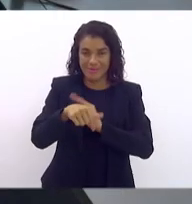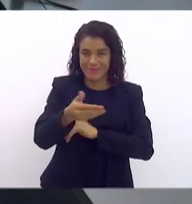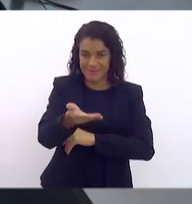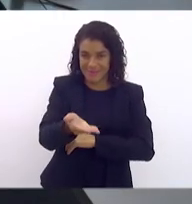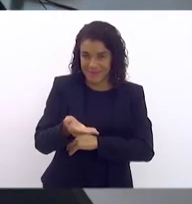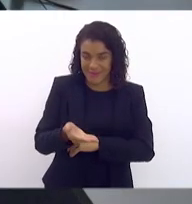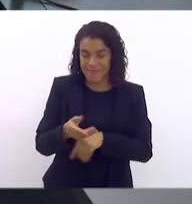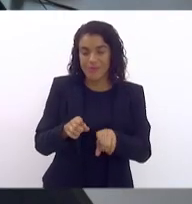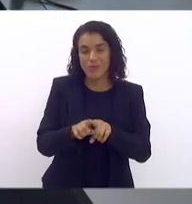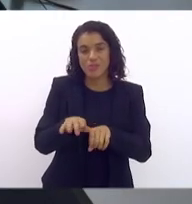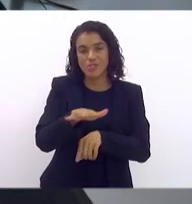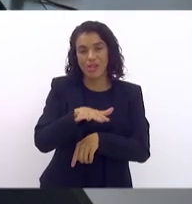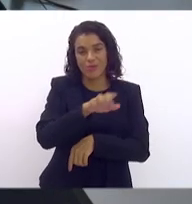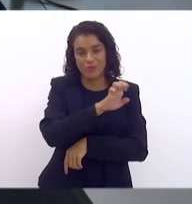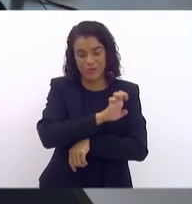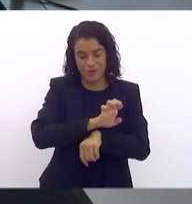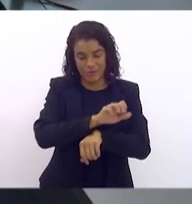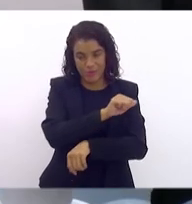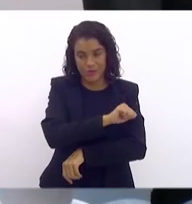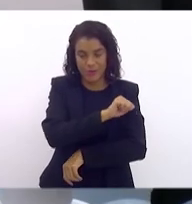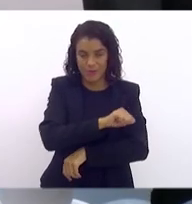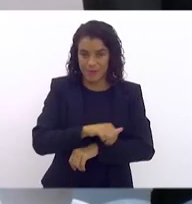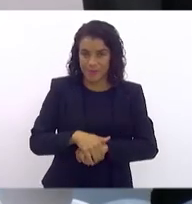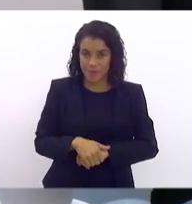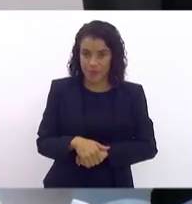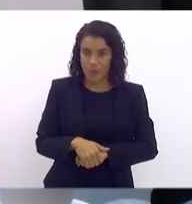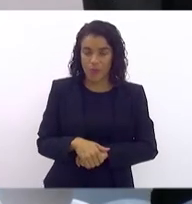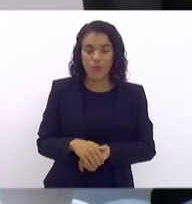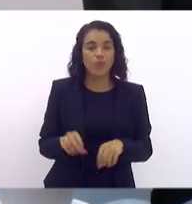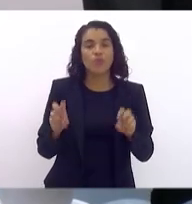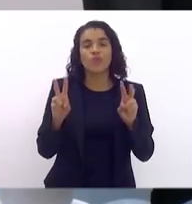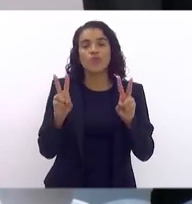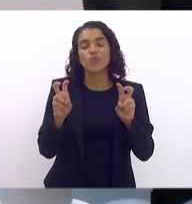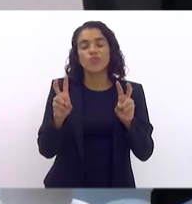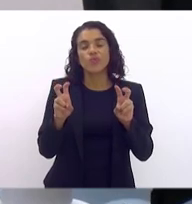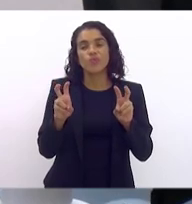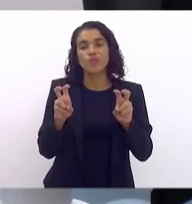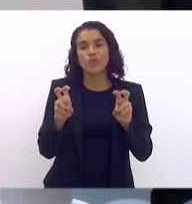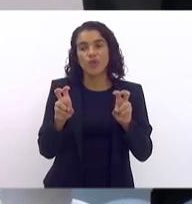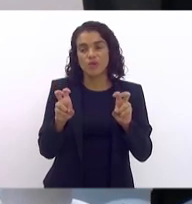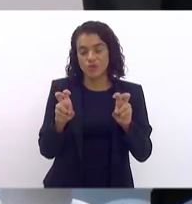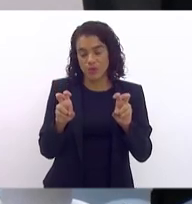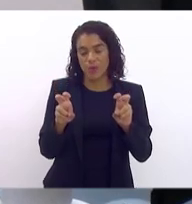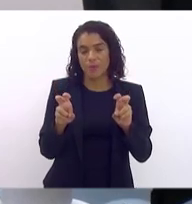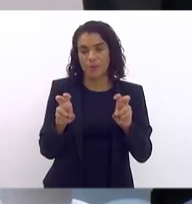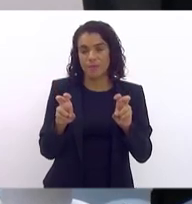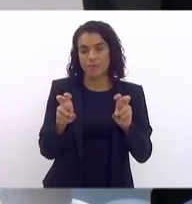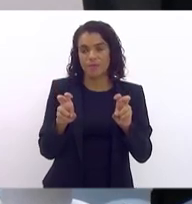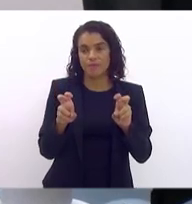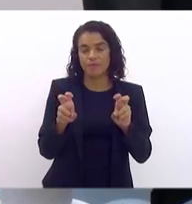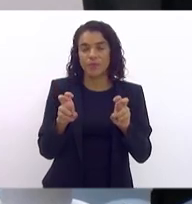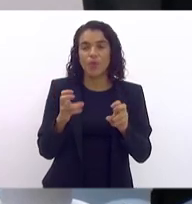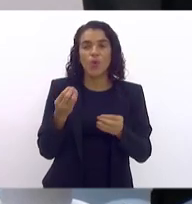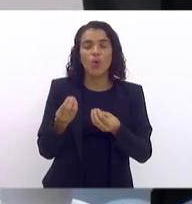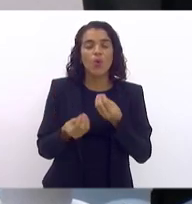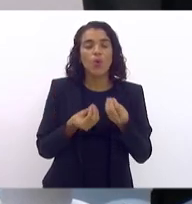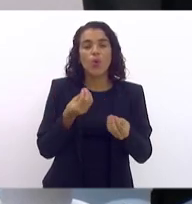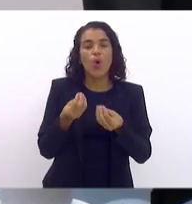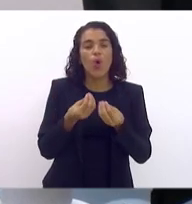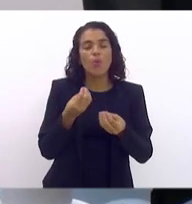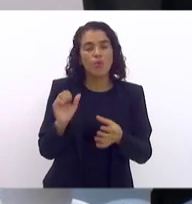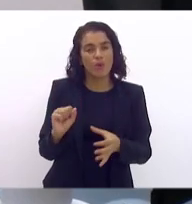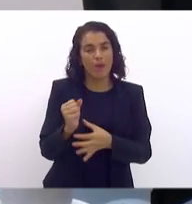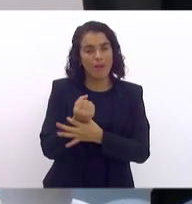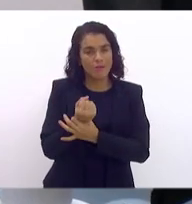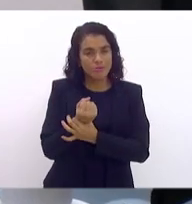no âmbito do Estado do Rio de Janeiro em termos de reconhecimento de pessoas em sede policial como fazer para garantir